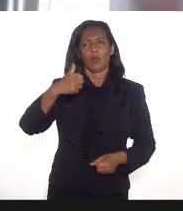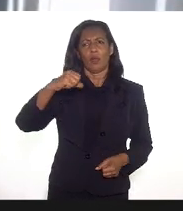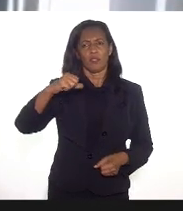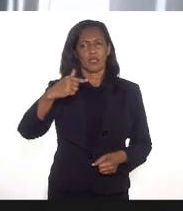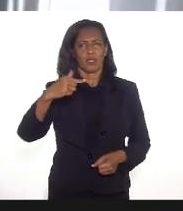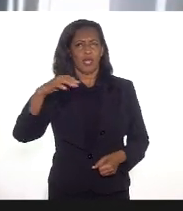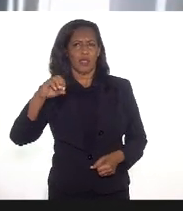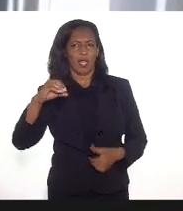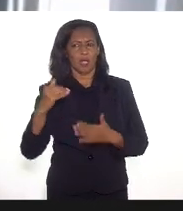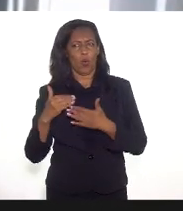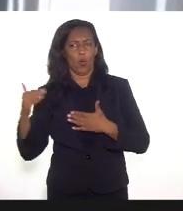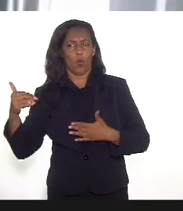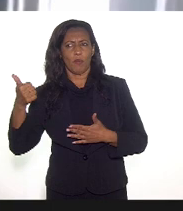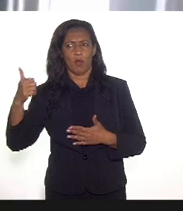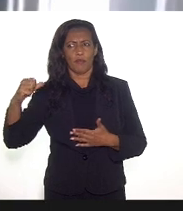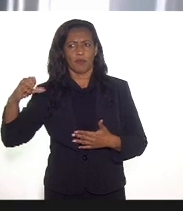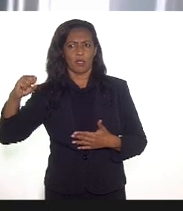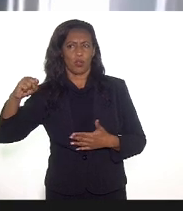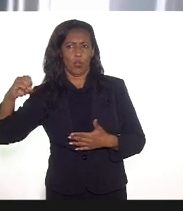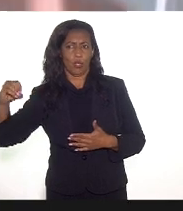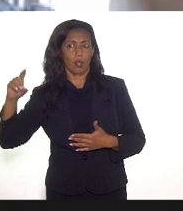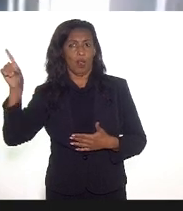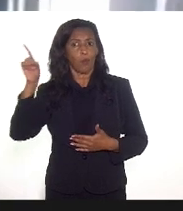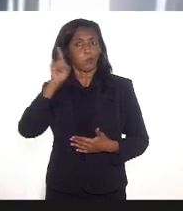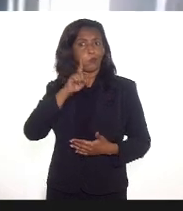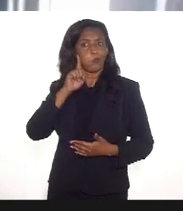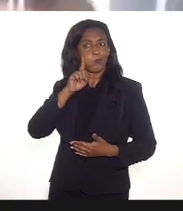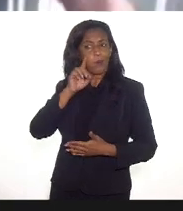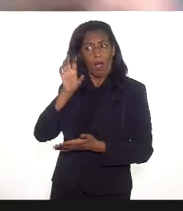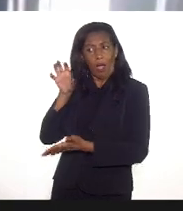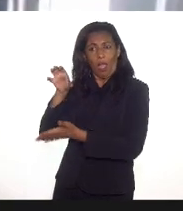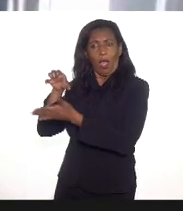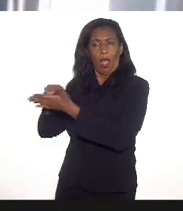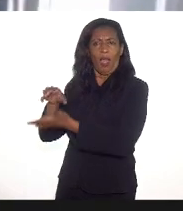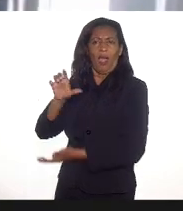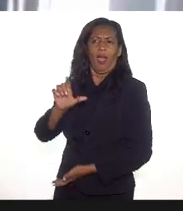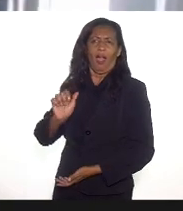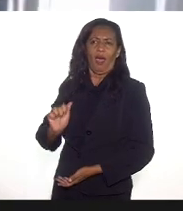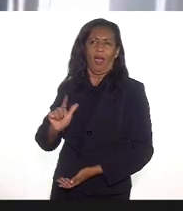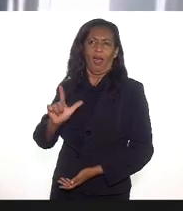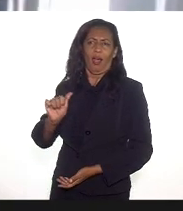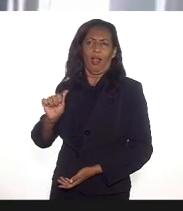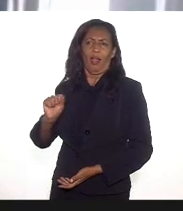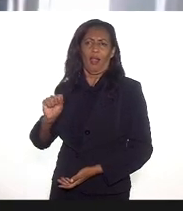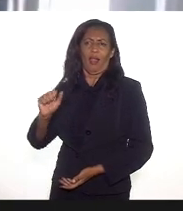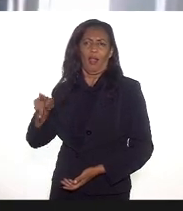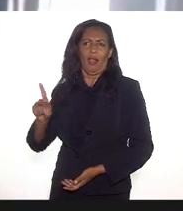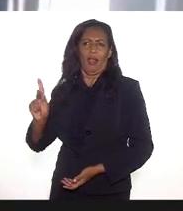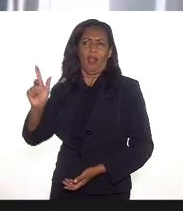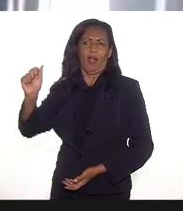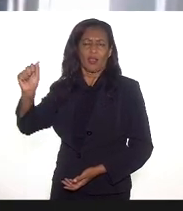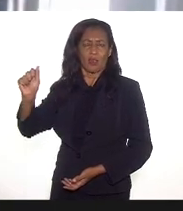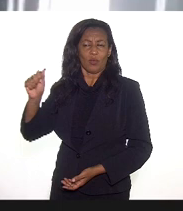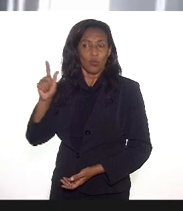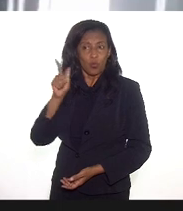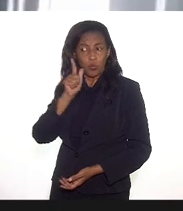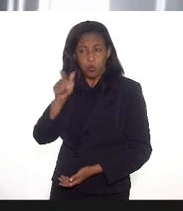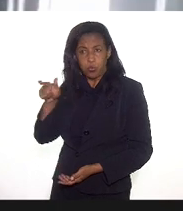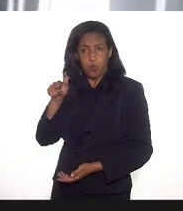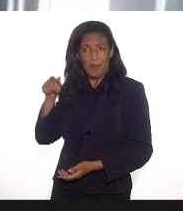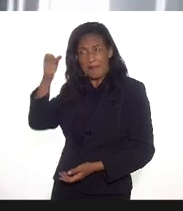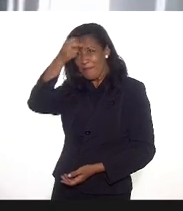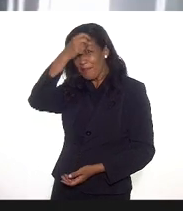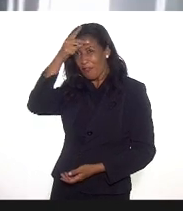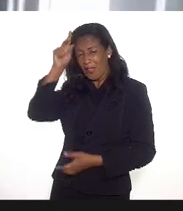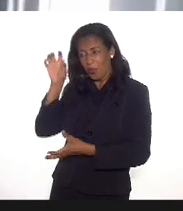80, no Alasca, foi o Estado americano que mais pioneiramente começou a tratar, e não era nem em relação a petróleo. Originalmente, quando ele era prefeito,